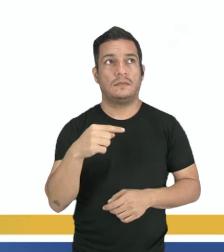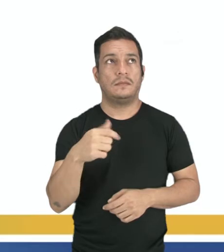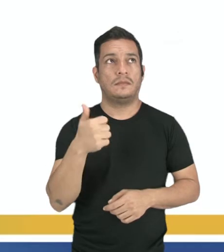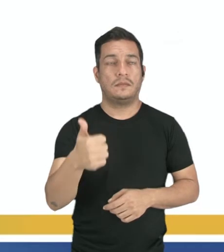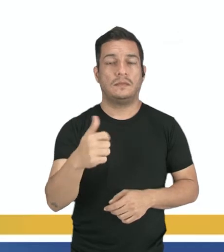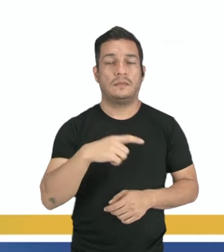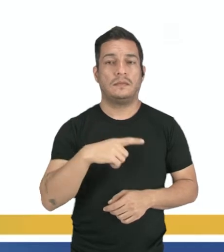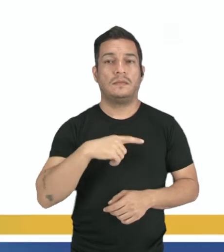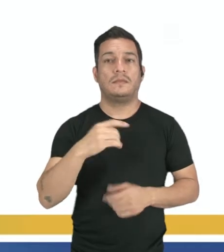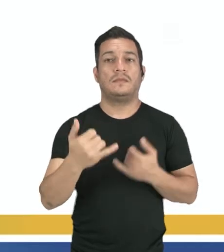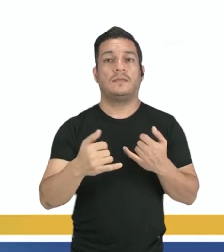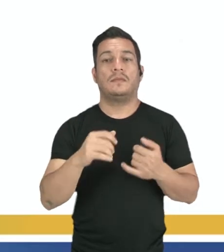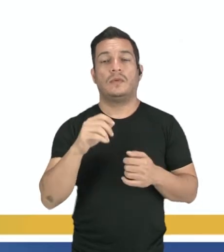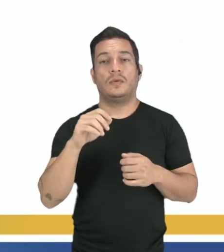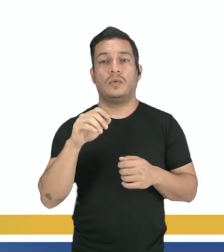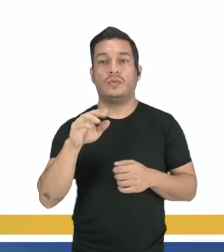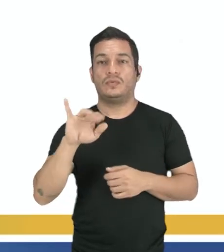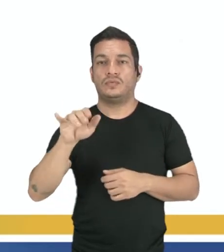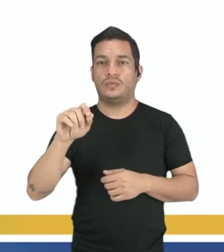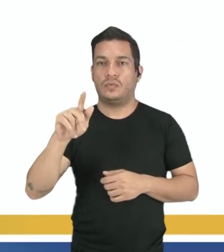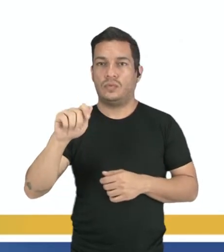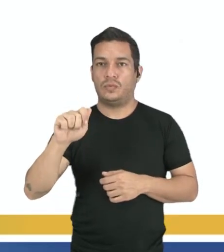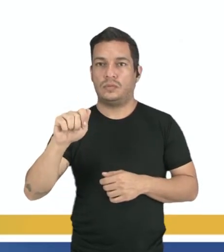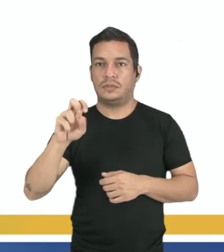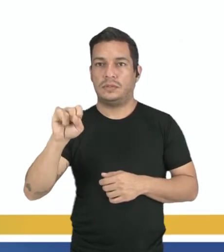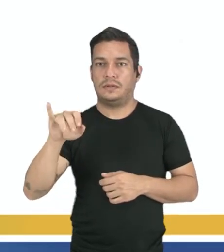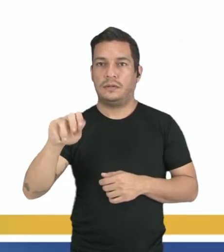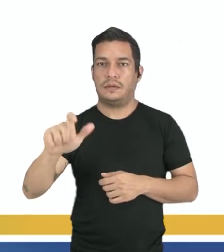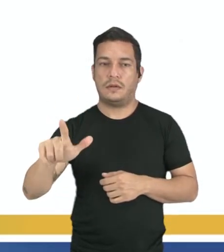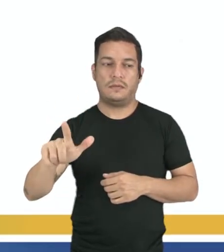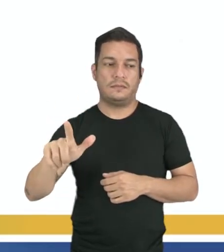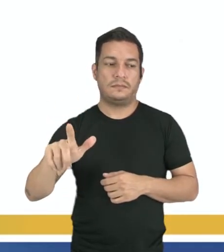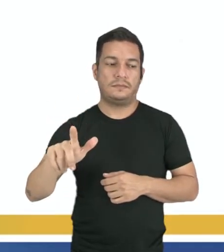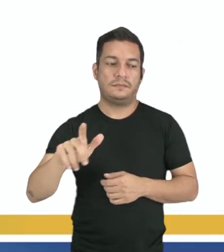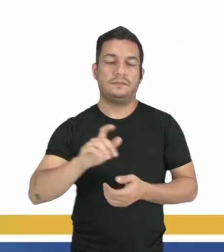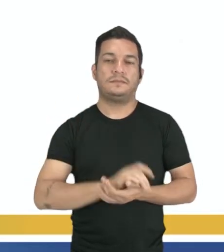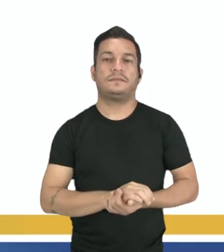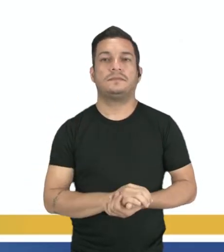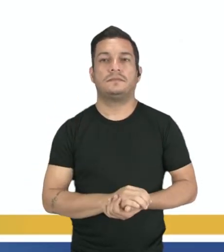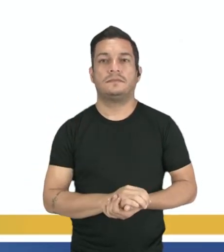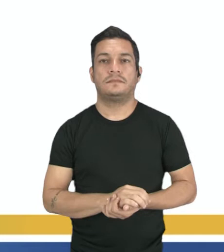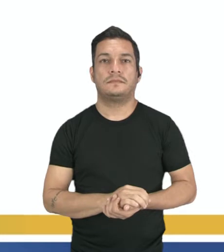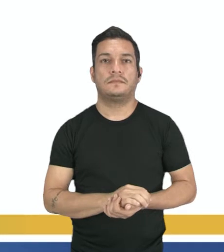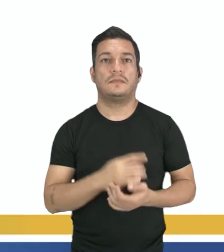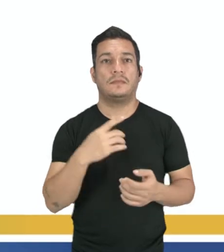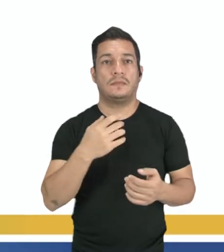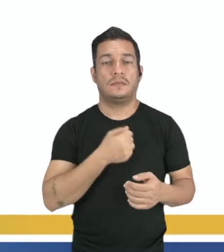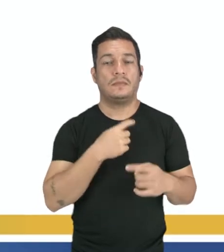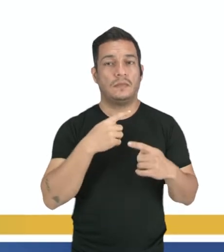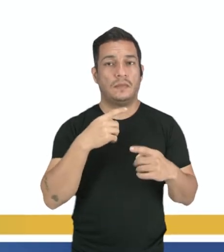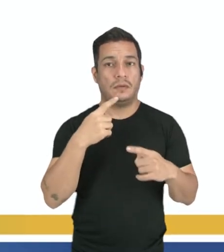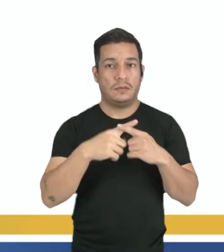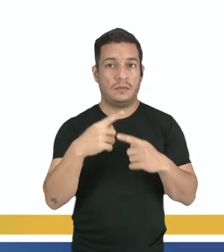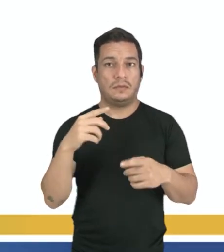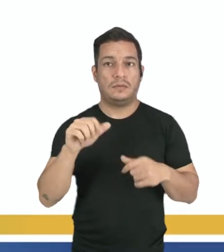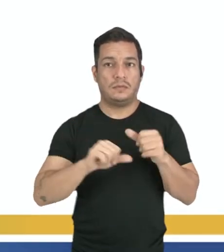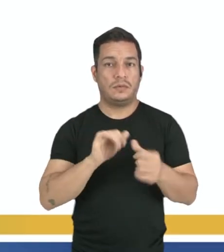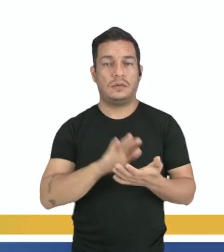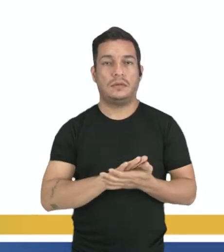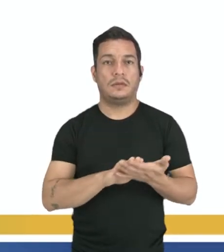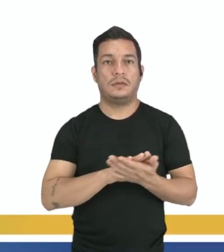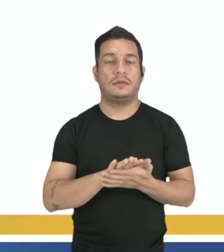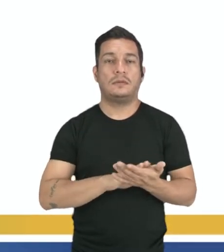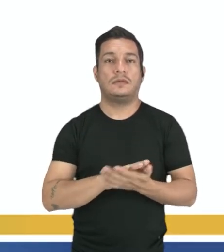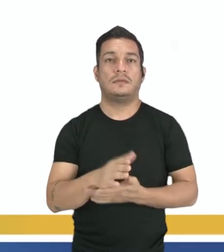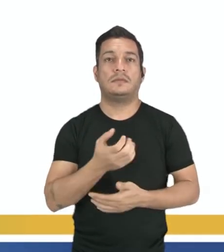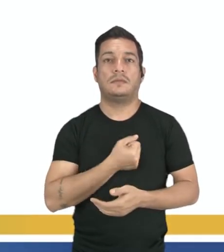esse jogo de sinal aí por ser negativo e o 1 ser elemento neutro da multiplicação não altera os valores.